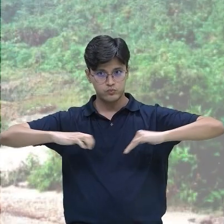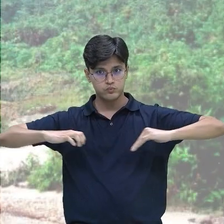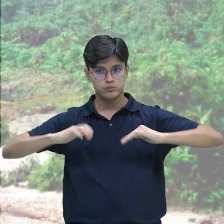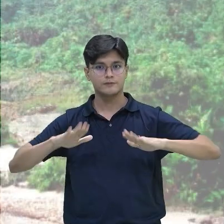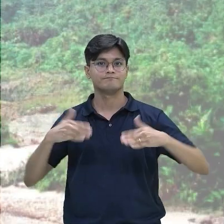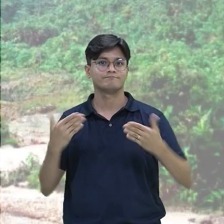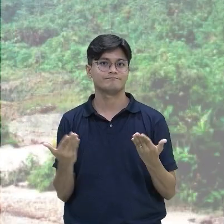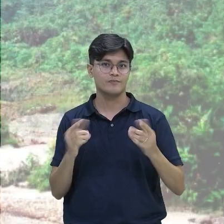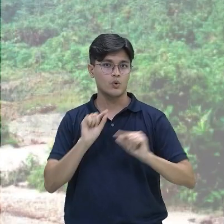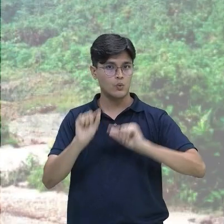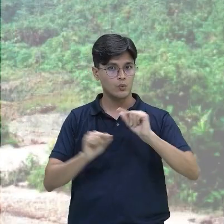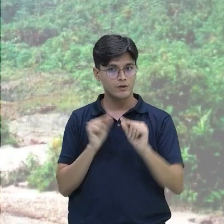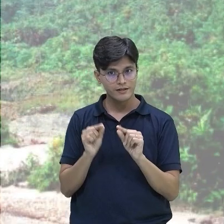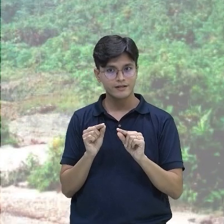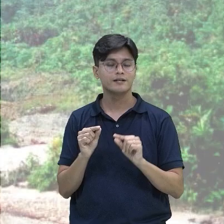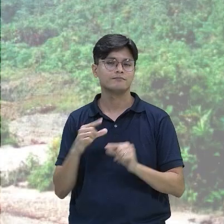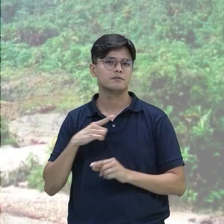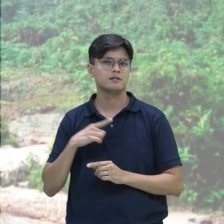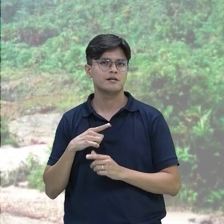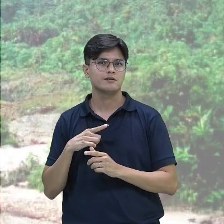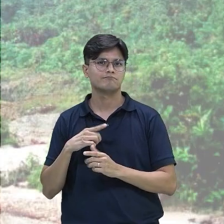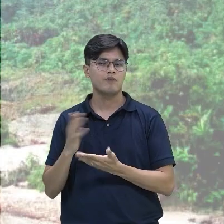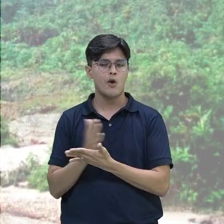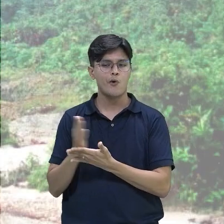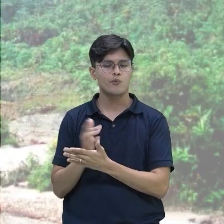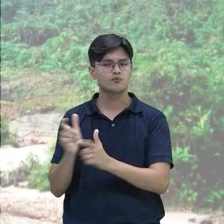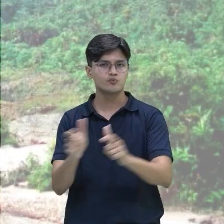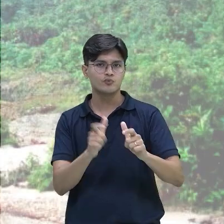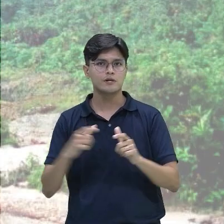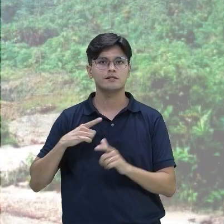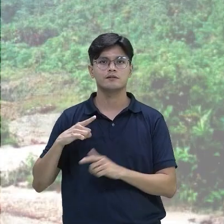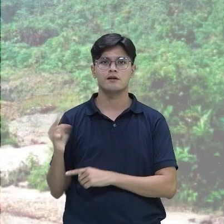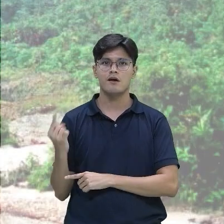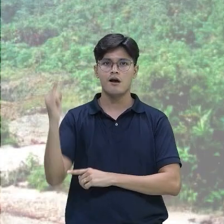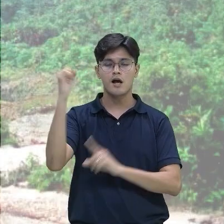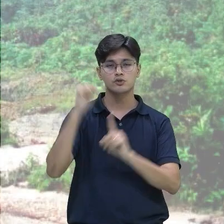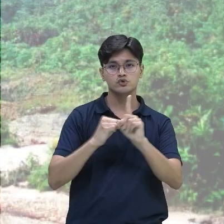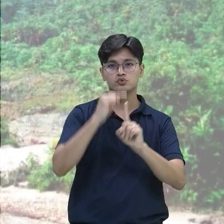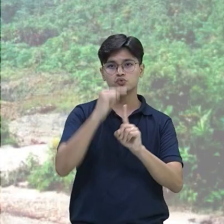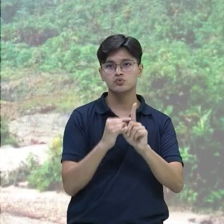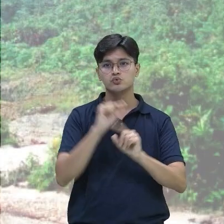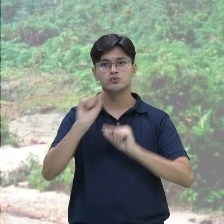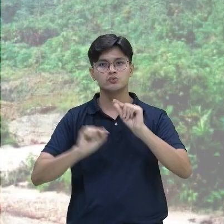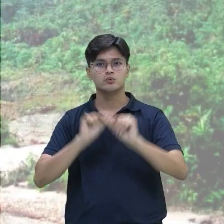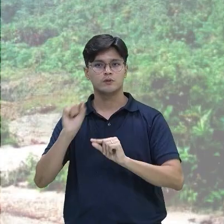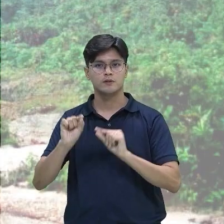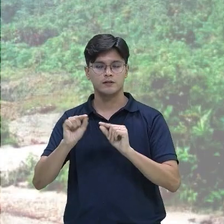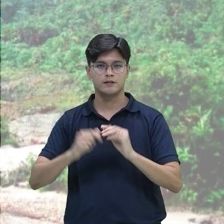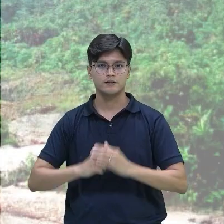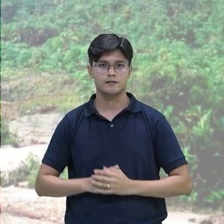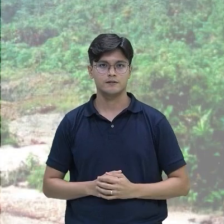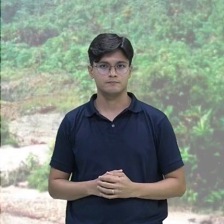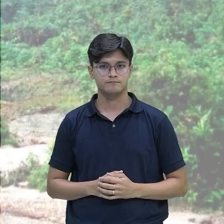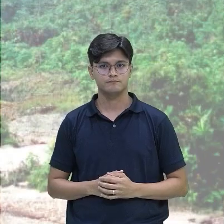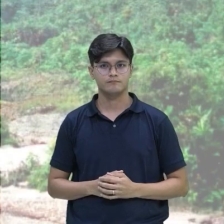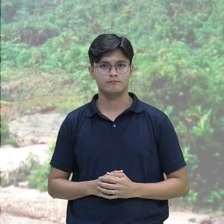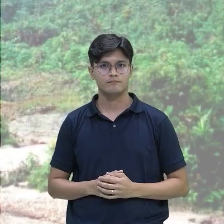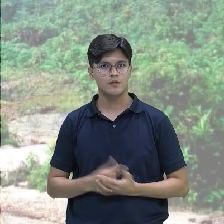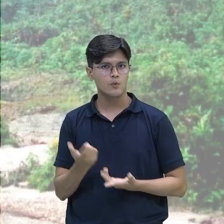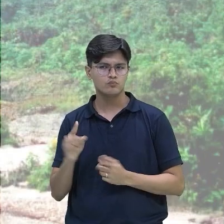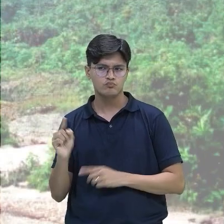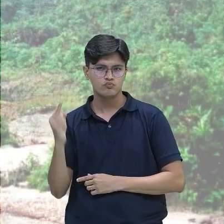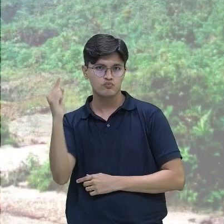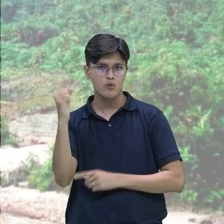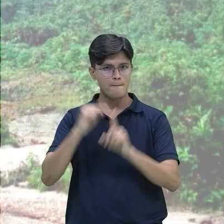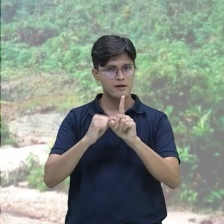essas altitudes que acaba sendo considerado ali, né, pequeno em relação